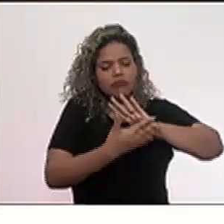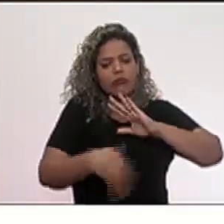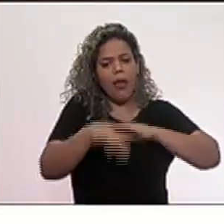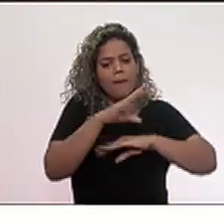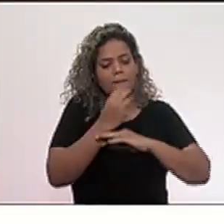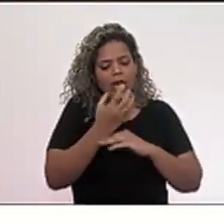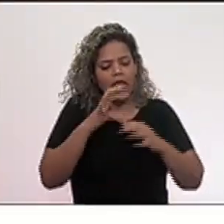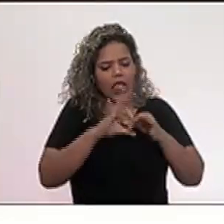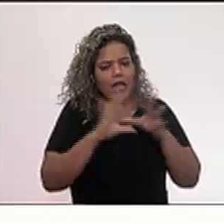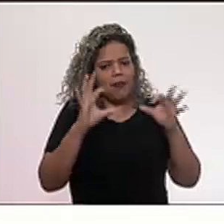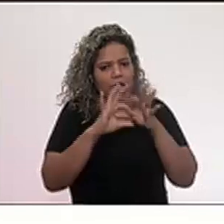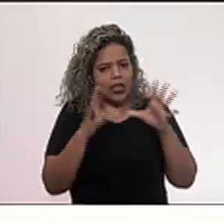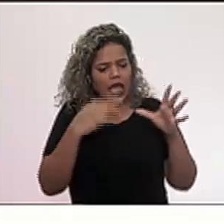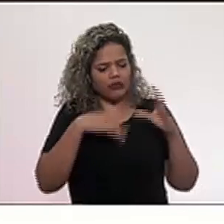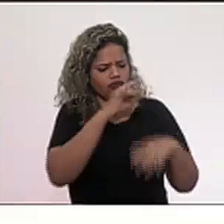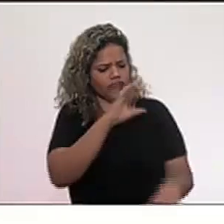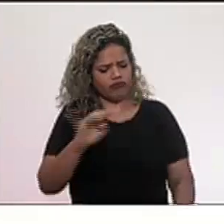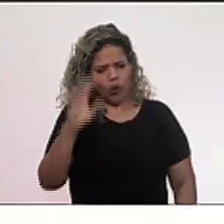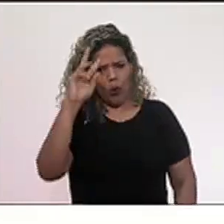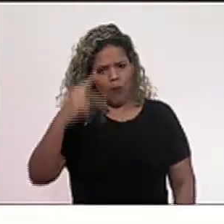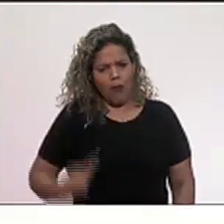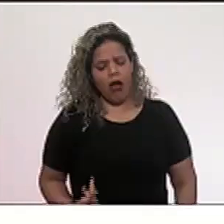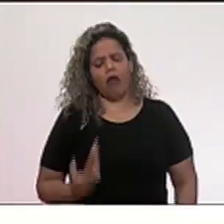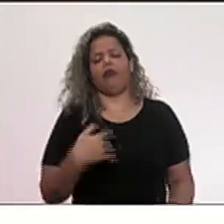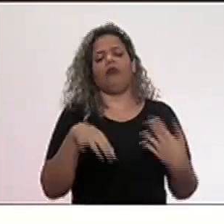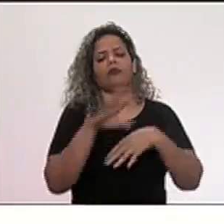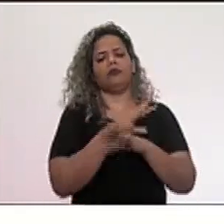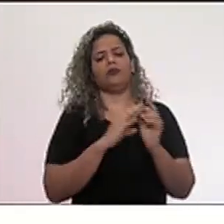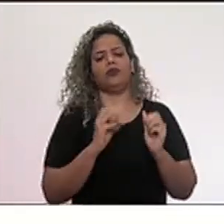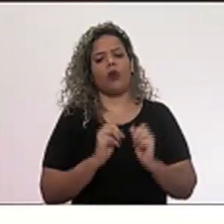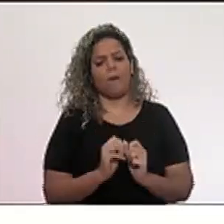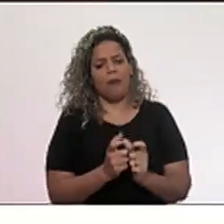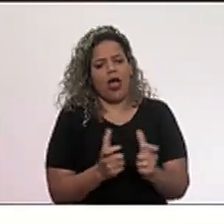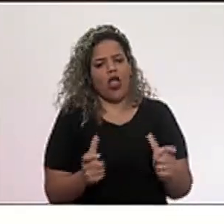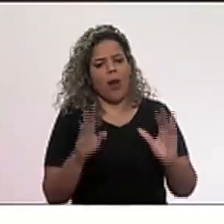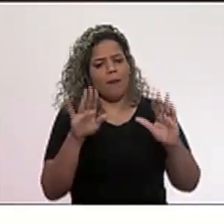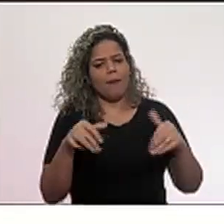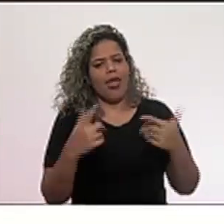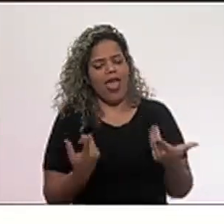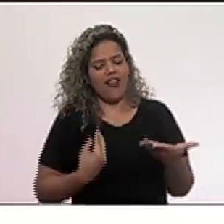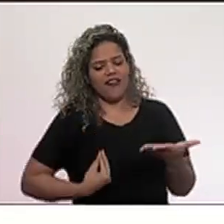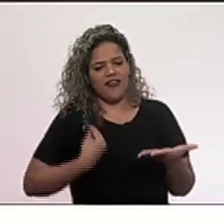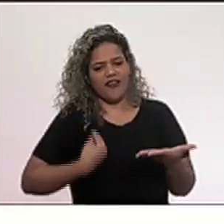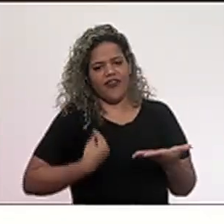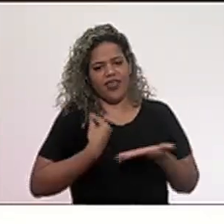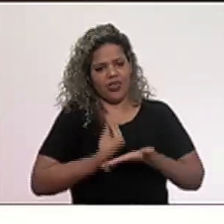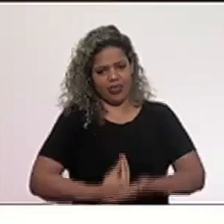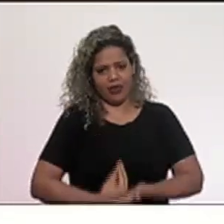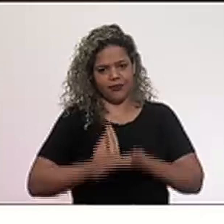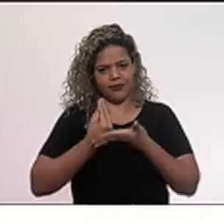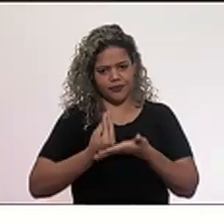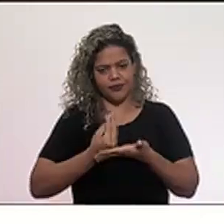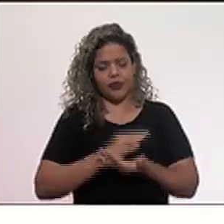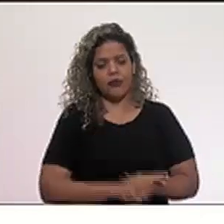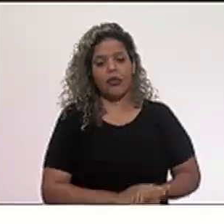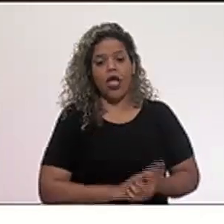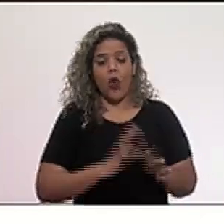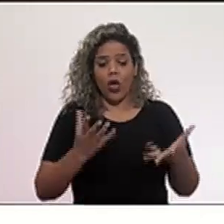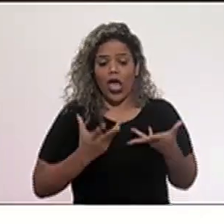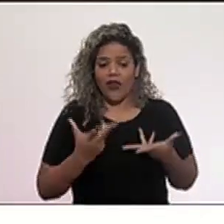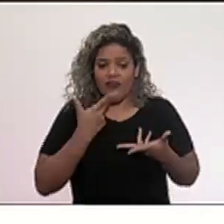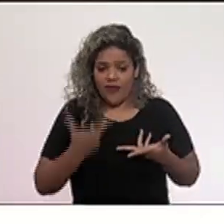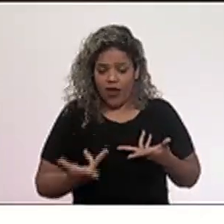da liberdade individual e, sobretudo, o maior bem, que é o bem da vida. Quero dizer,